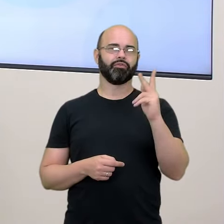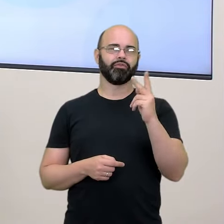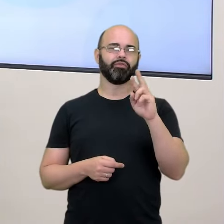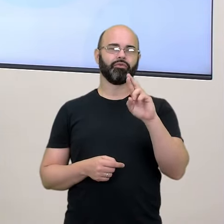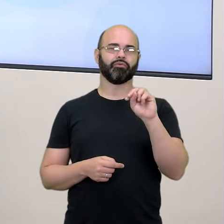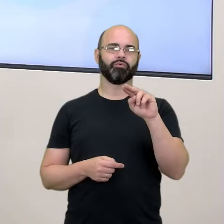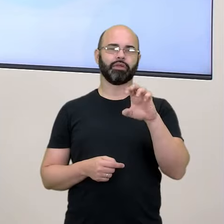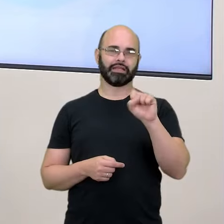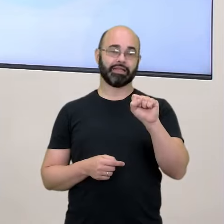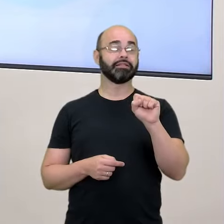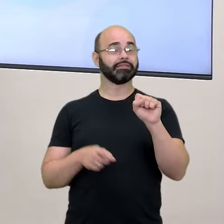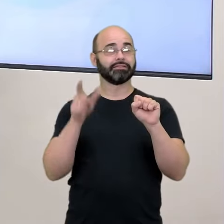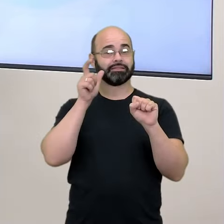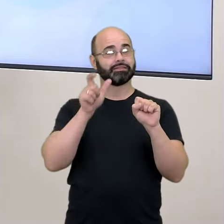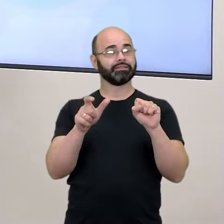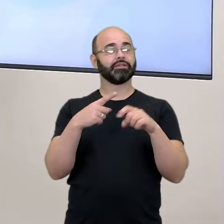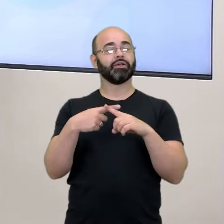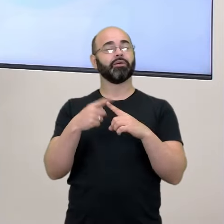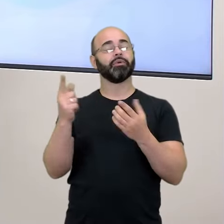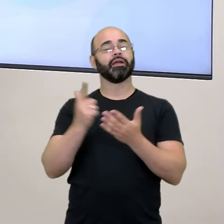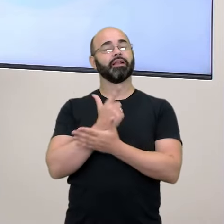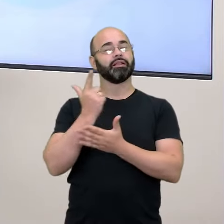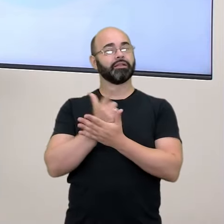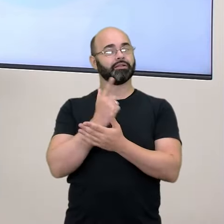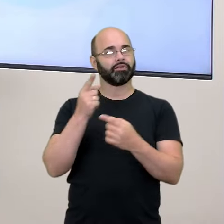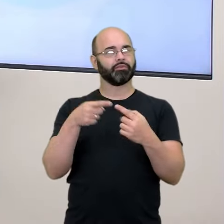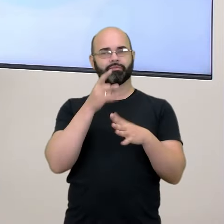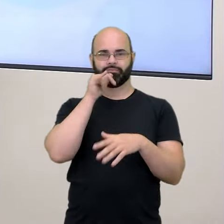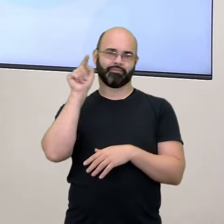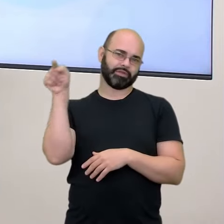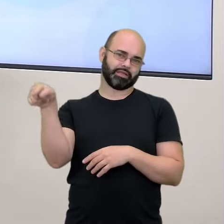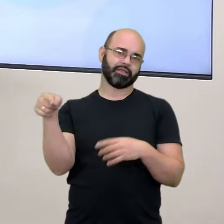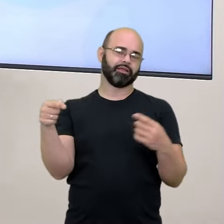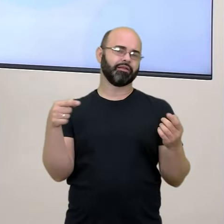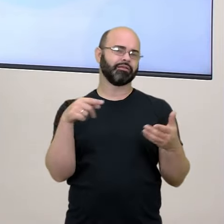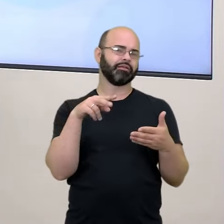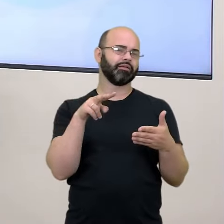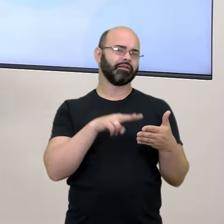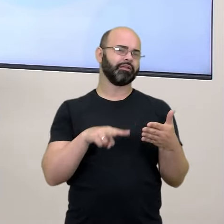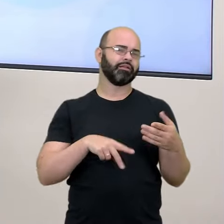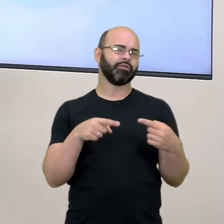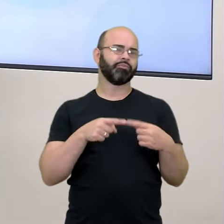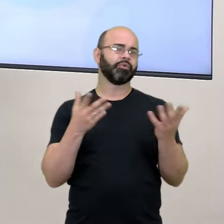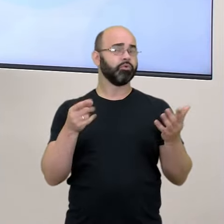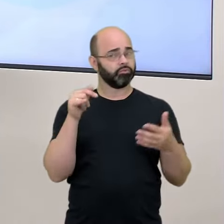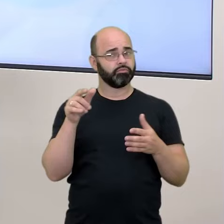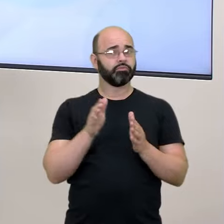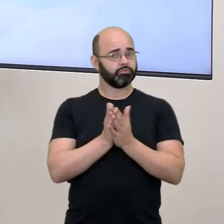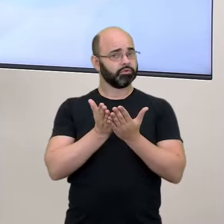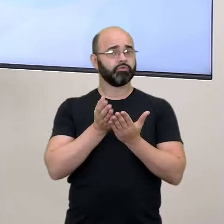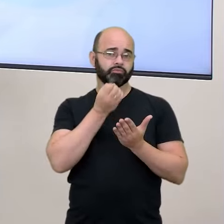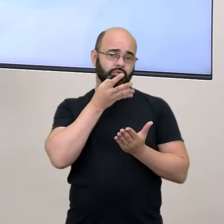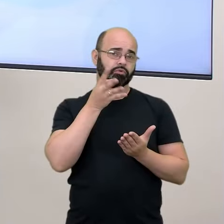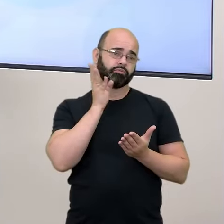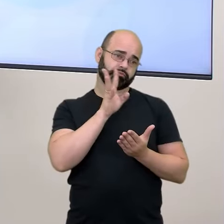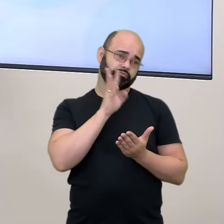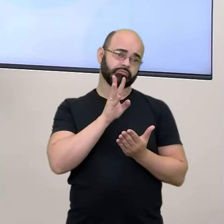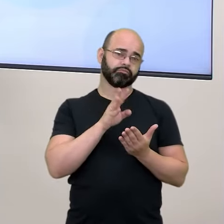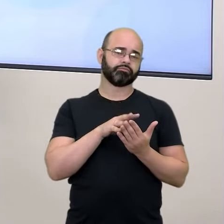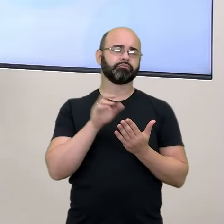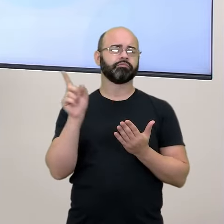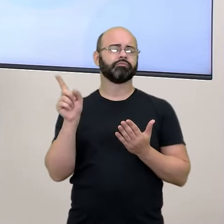tipo de literatura nós estamos lendo, no caso ele, né, que é As Crônicas de Gelo e Fogo, que é um livro legal, bacana, e como esse